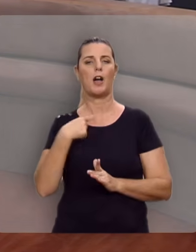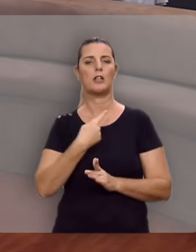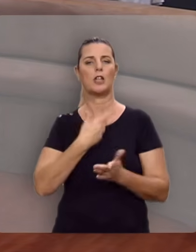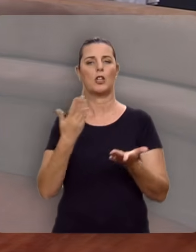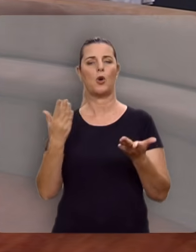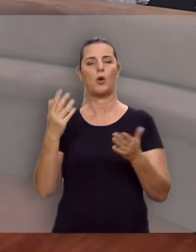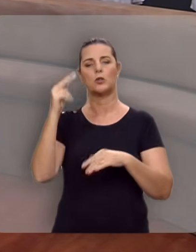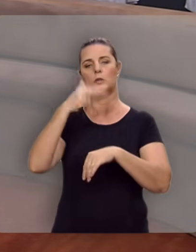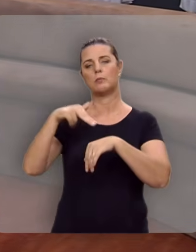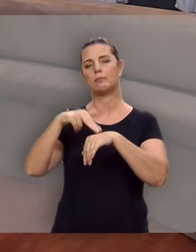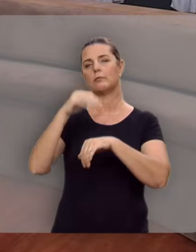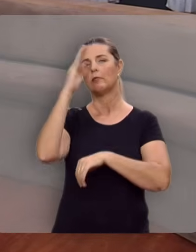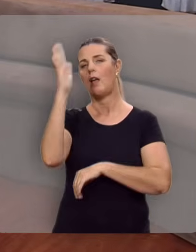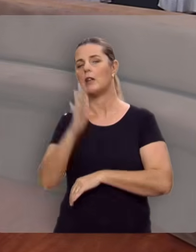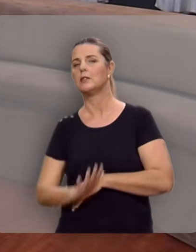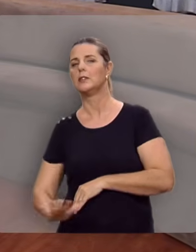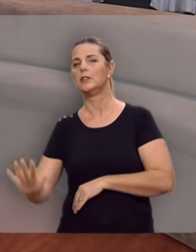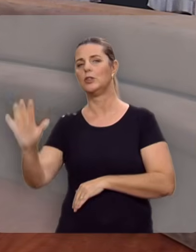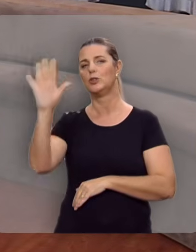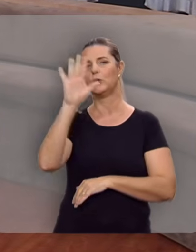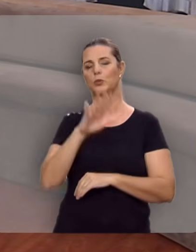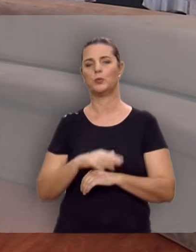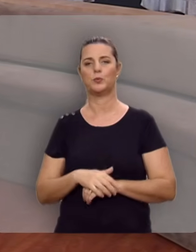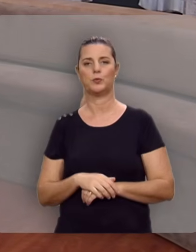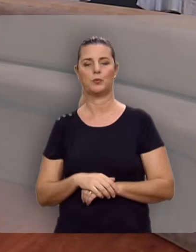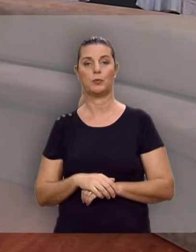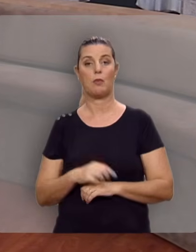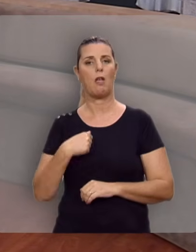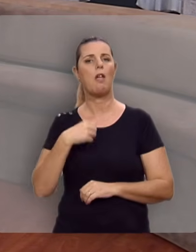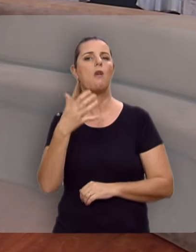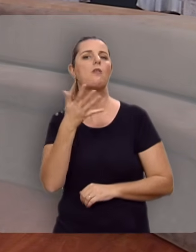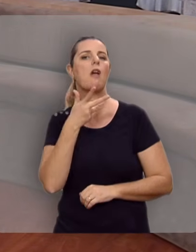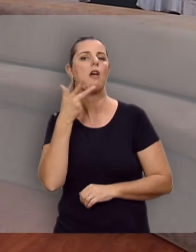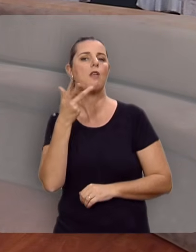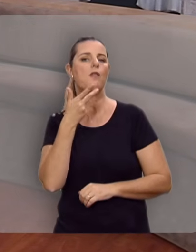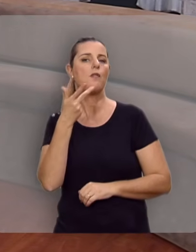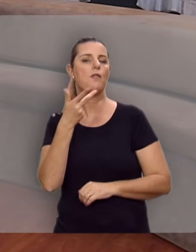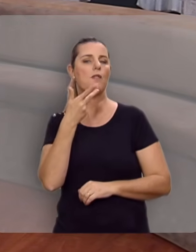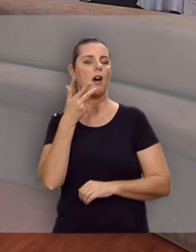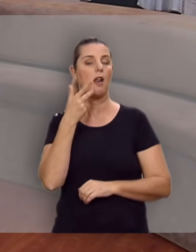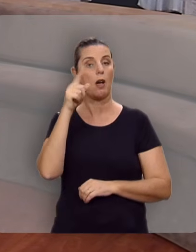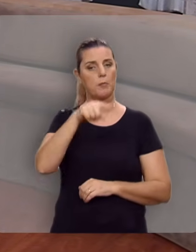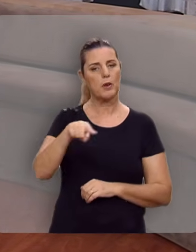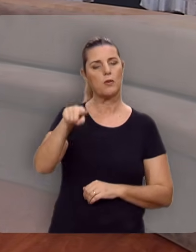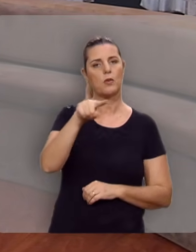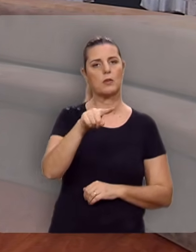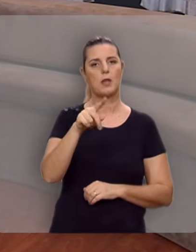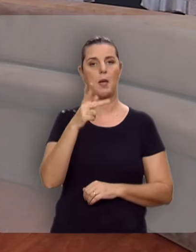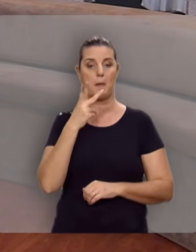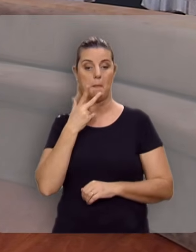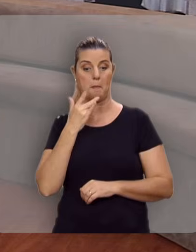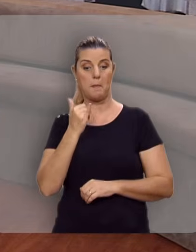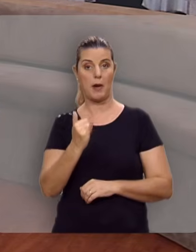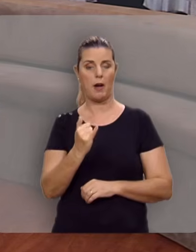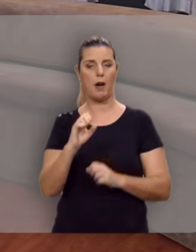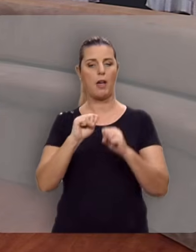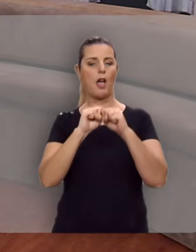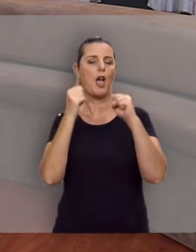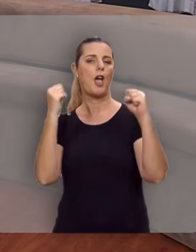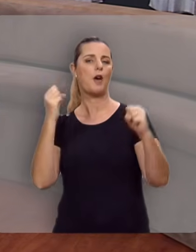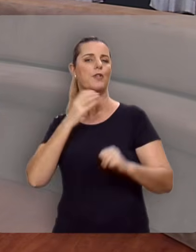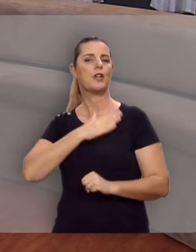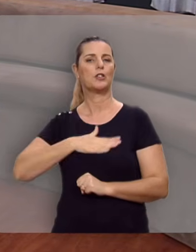nossa vasta nação brasileira. E eu quero dizer a você que ser pai é um